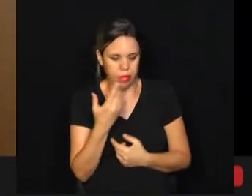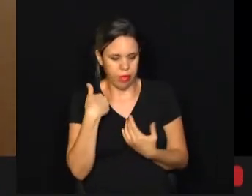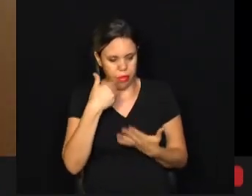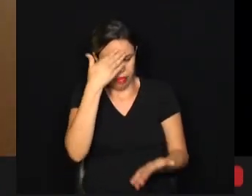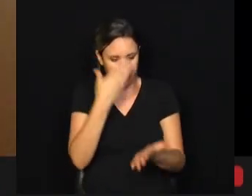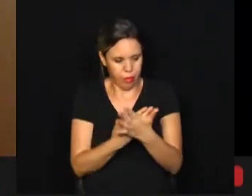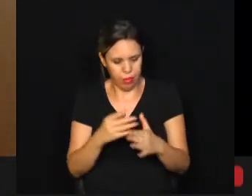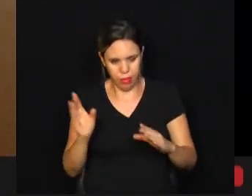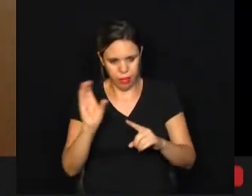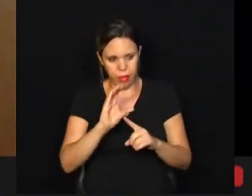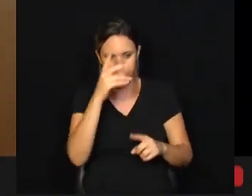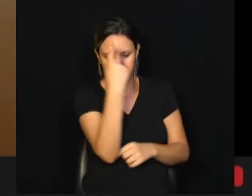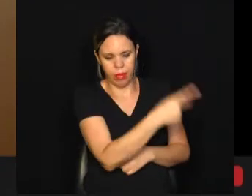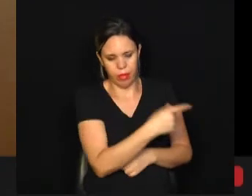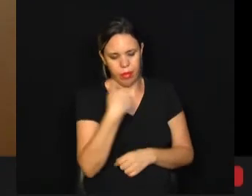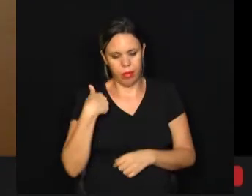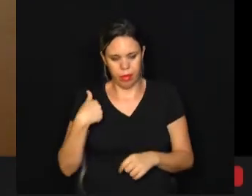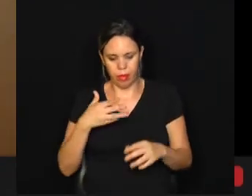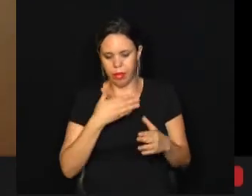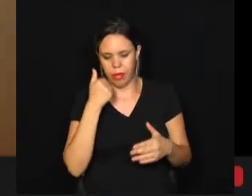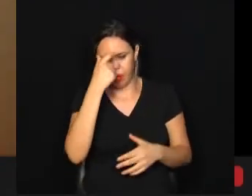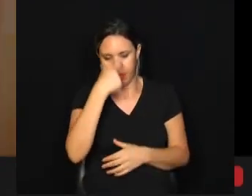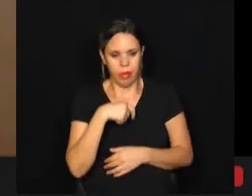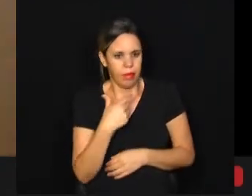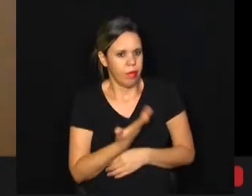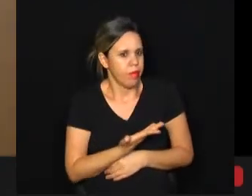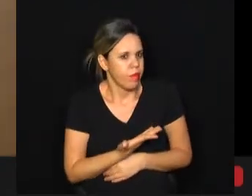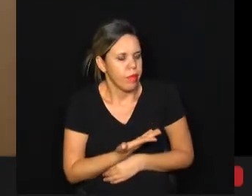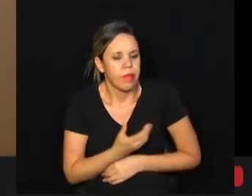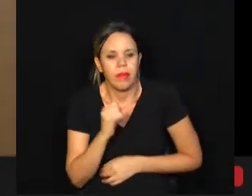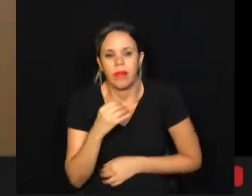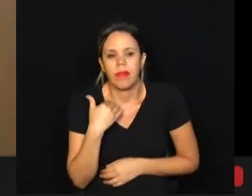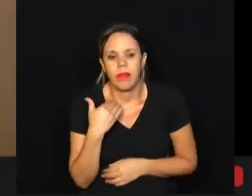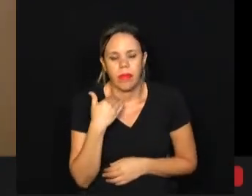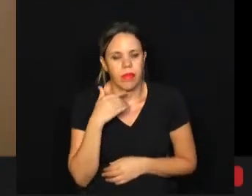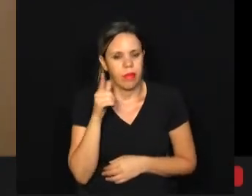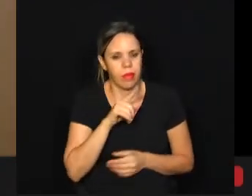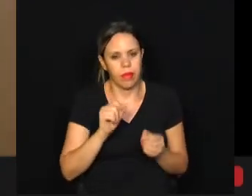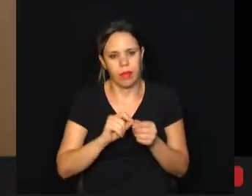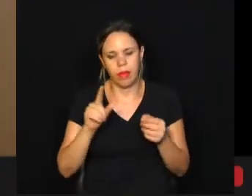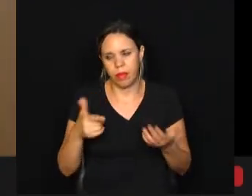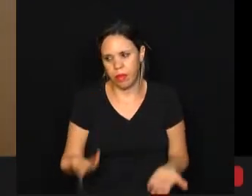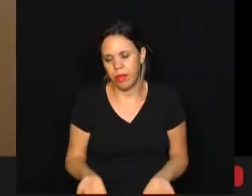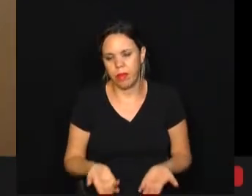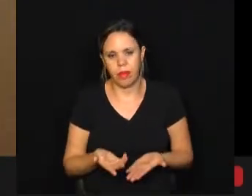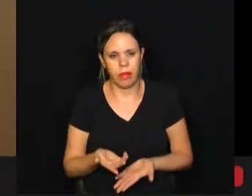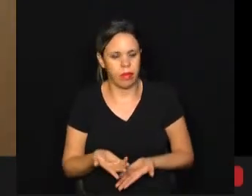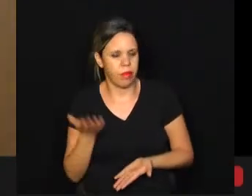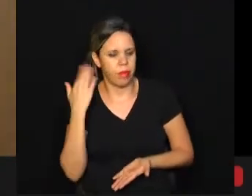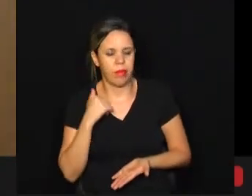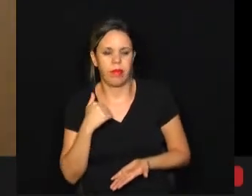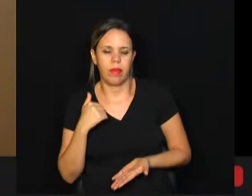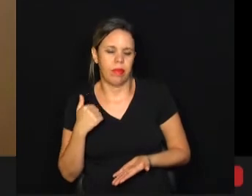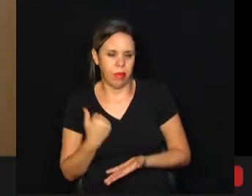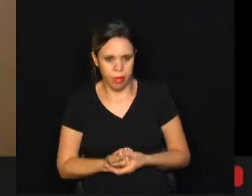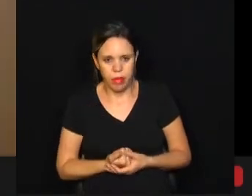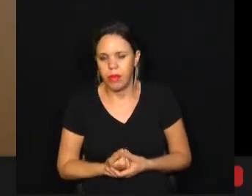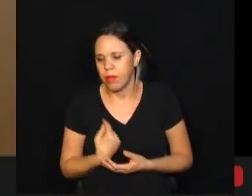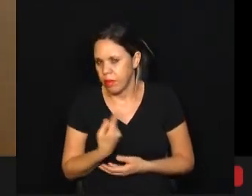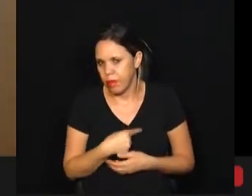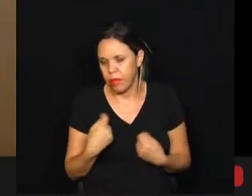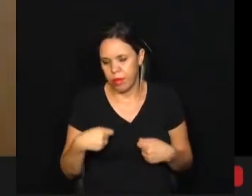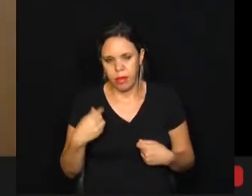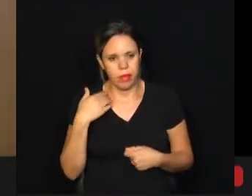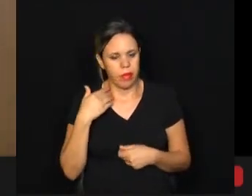for cliente dele, eu vou ser uma pessoa melhor. Então, se o banco consegue fazer isso, e a gente sabe que, no fundo, a gente precisa de um banco